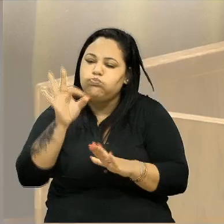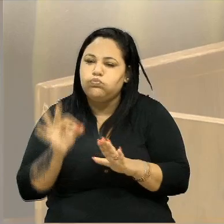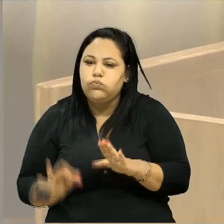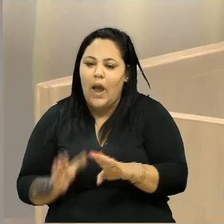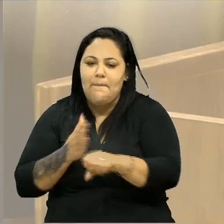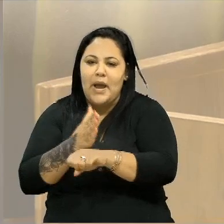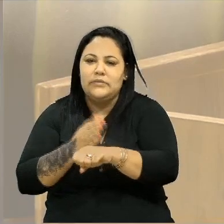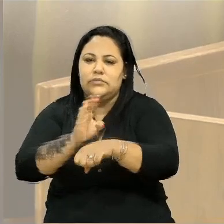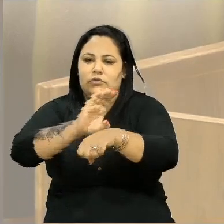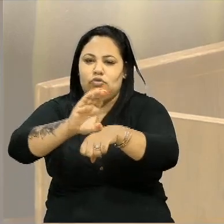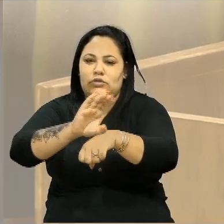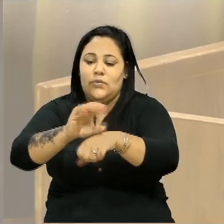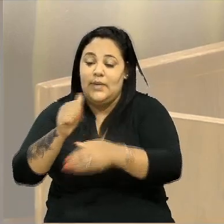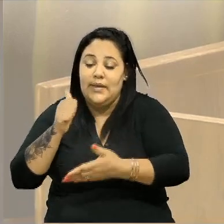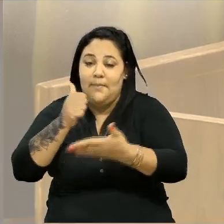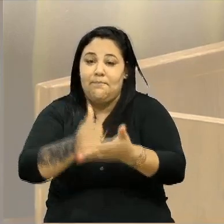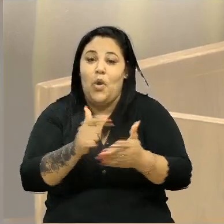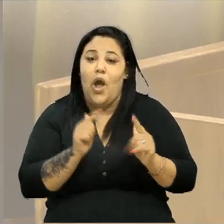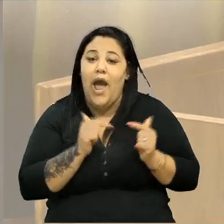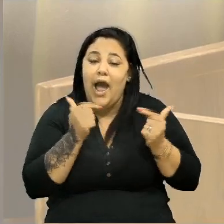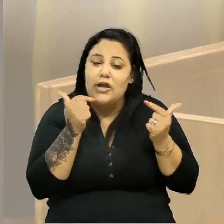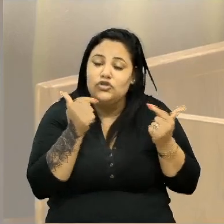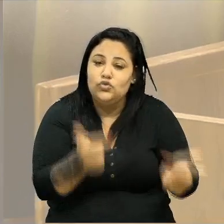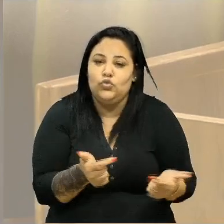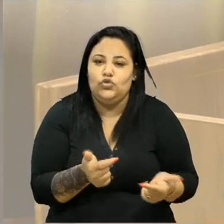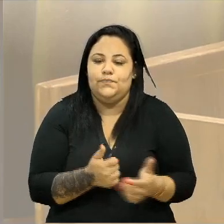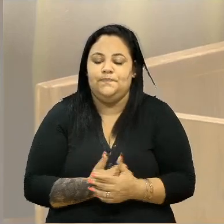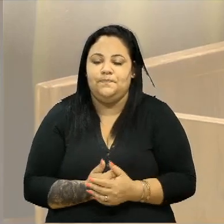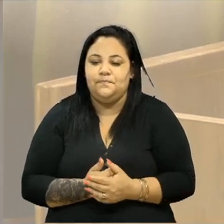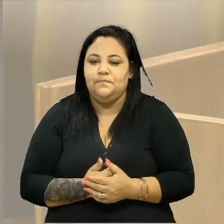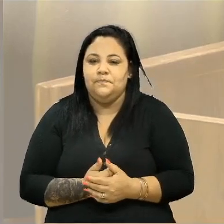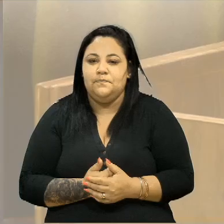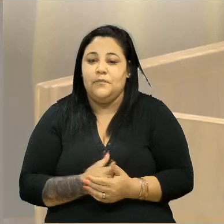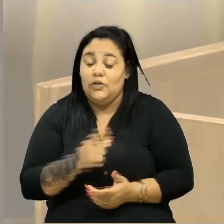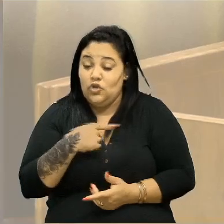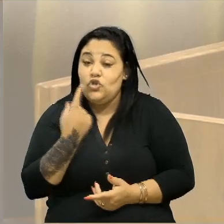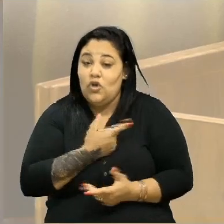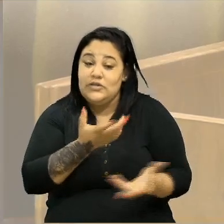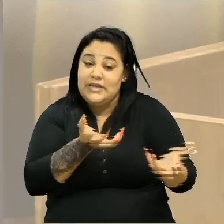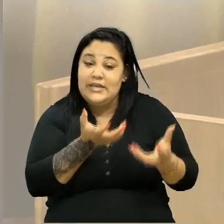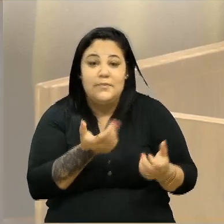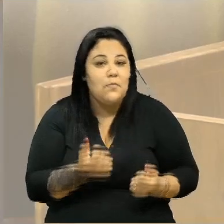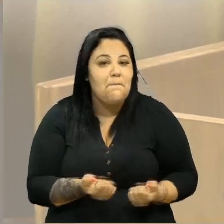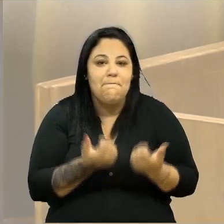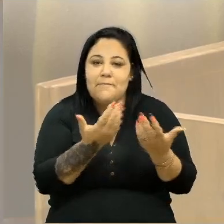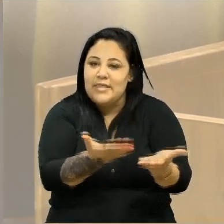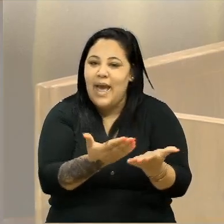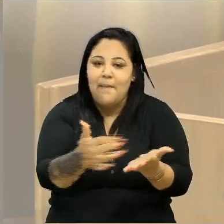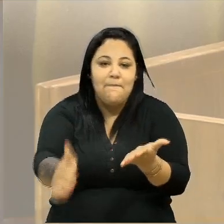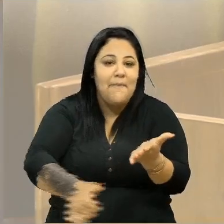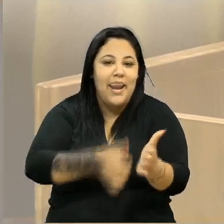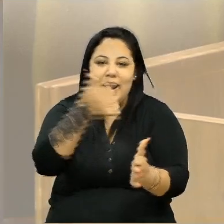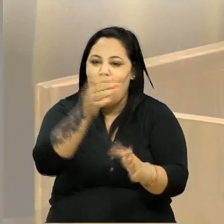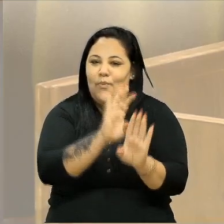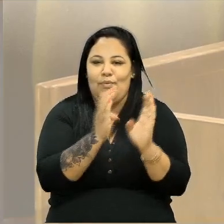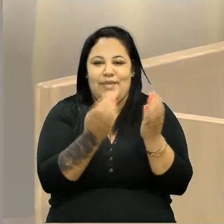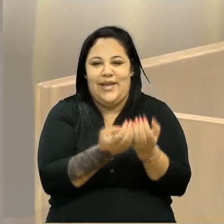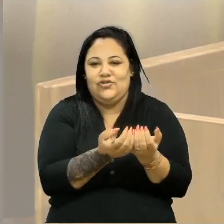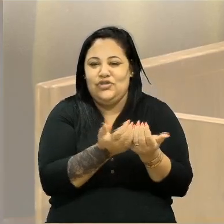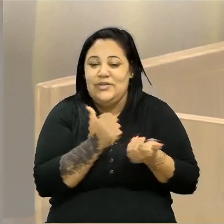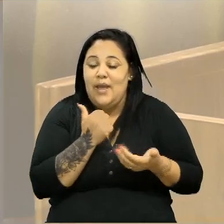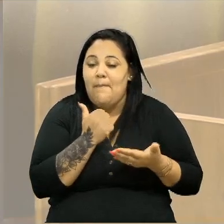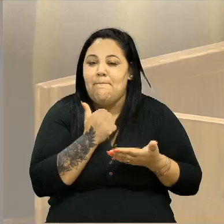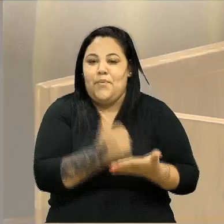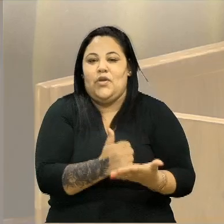iniciativas, aliás, por qualquer pretexto. Todos nós queremos oferecer à comunidade e apoiar iniciativas que